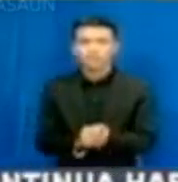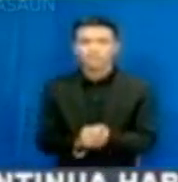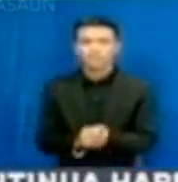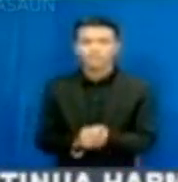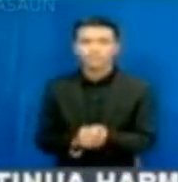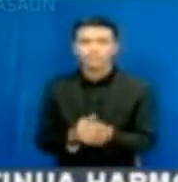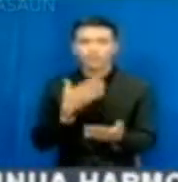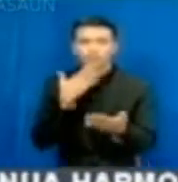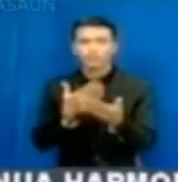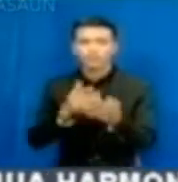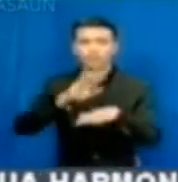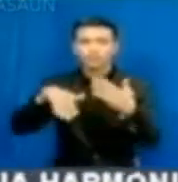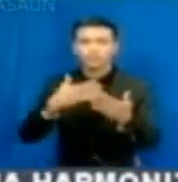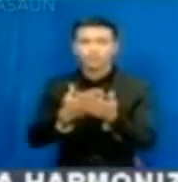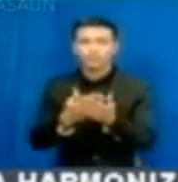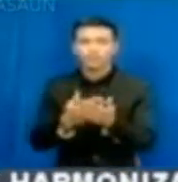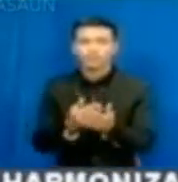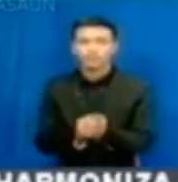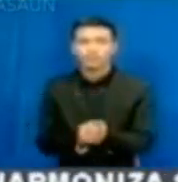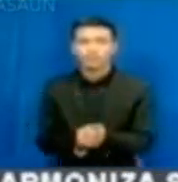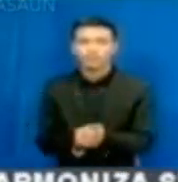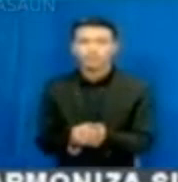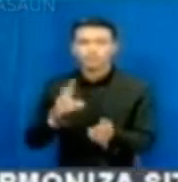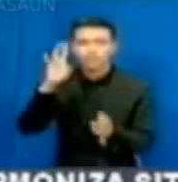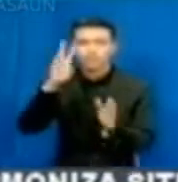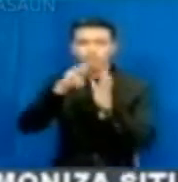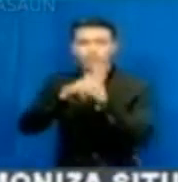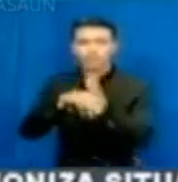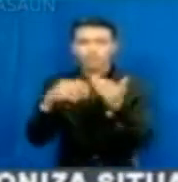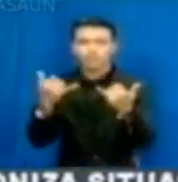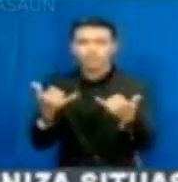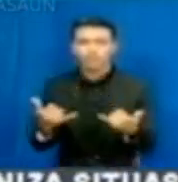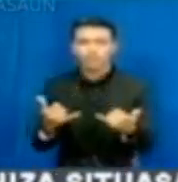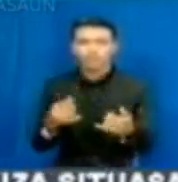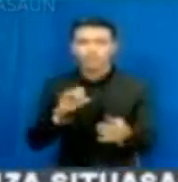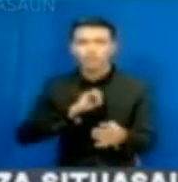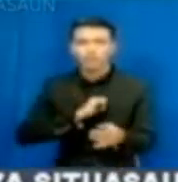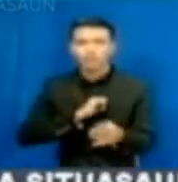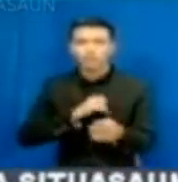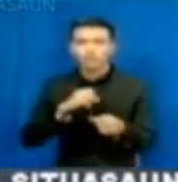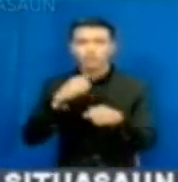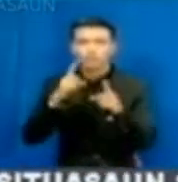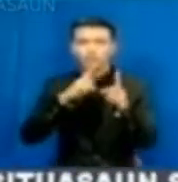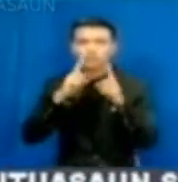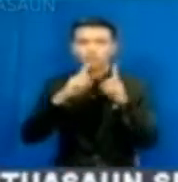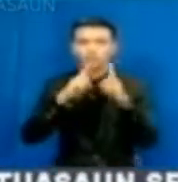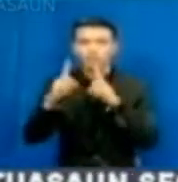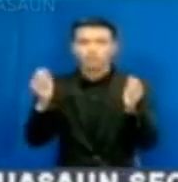Dias, telespectadores Rádio Nova Televisão Timor-Leste Segmento 7 Minutos, Bedição Ohin Há entrevista